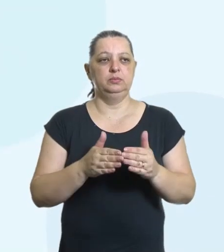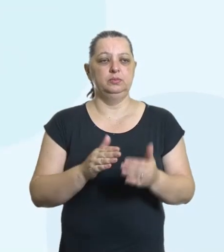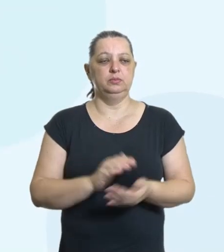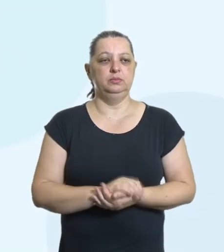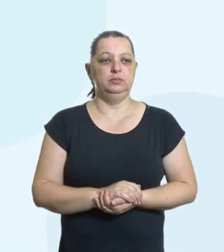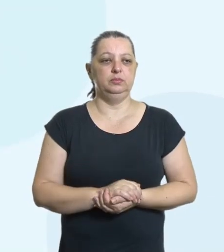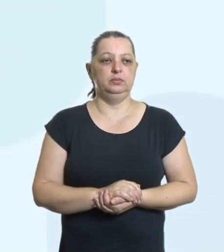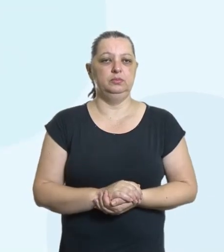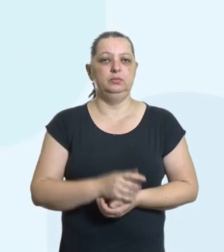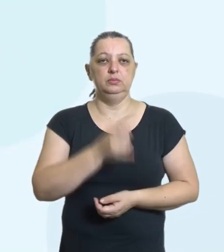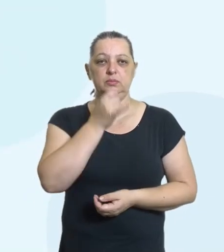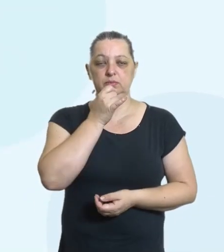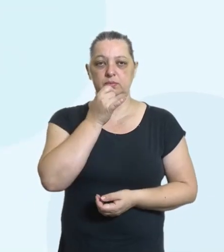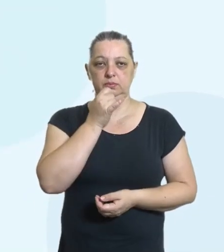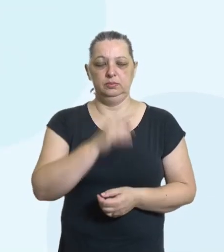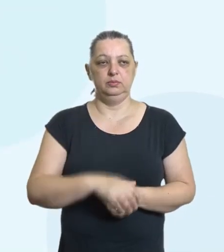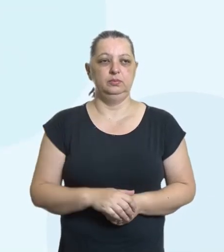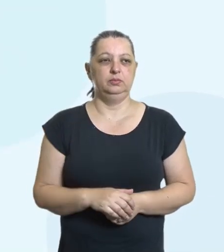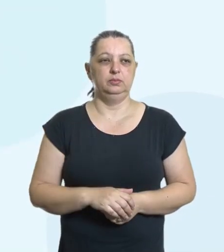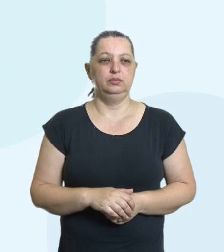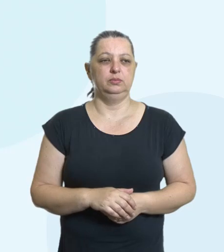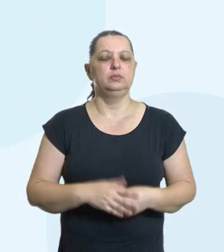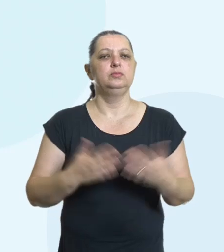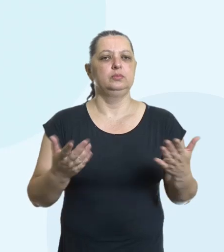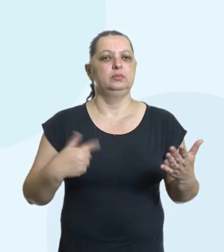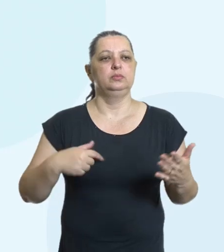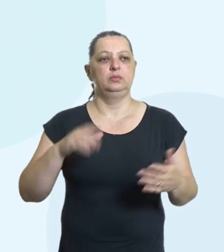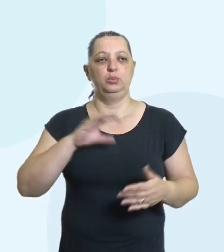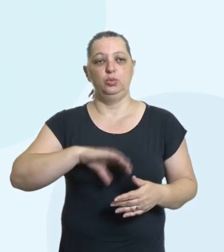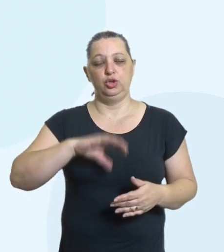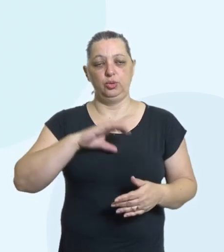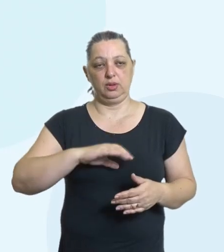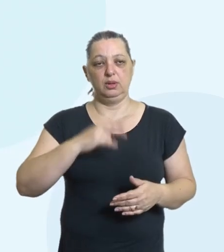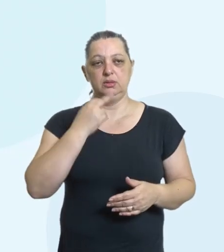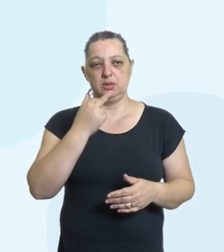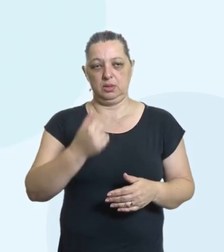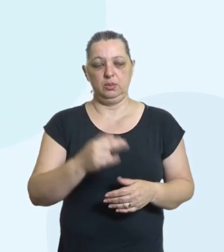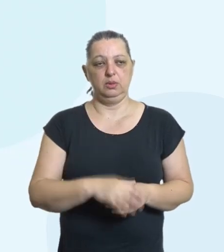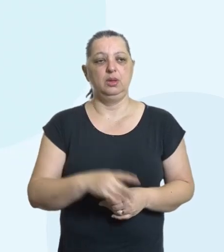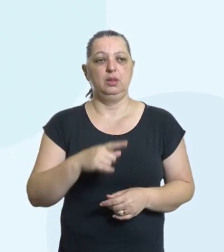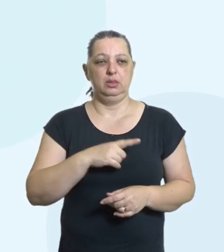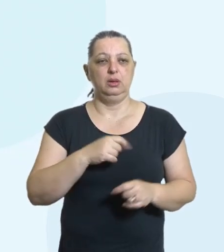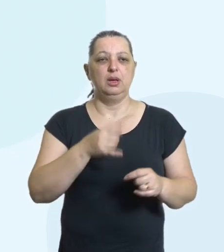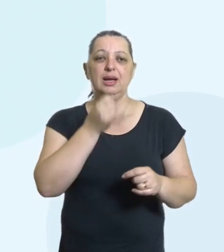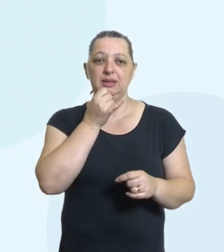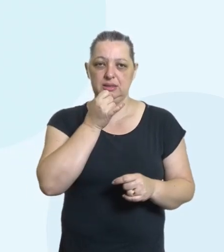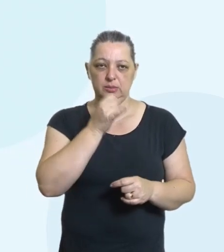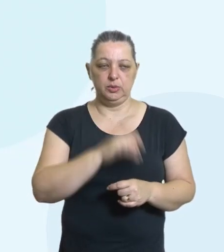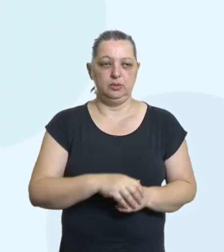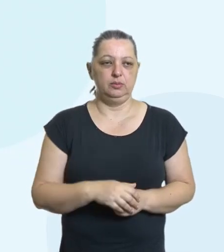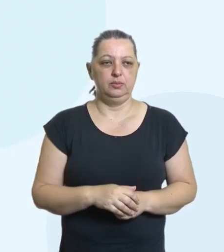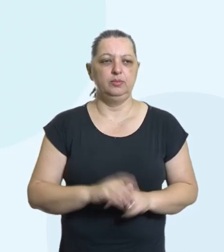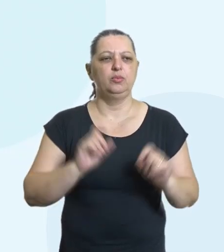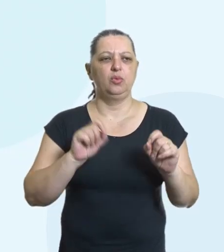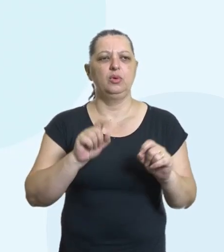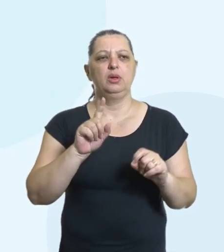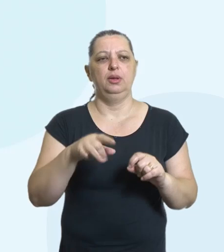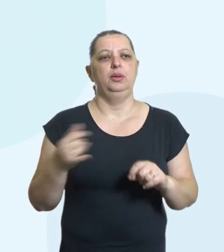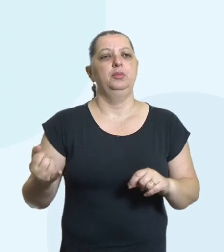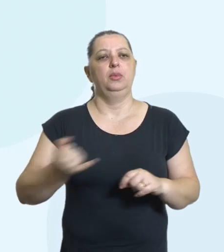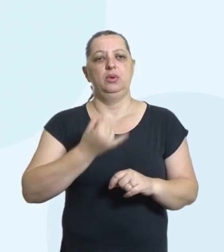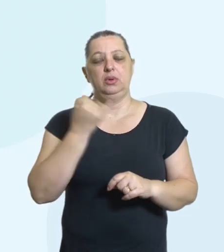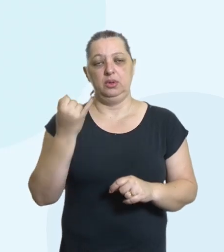Vamos aos exemplos. Olha lá. Então, de língua portuguesa, a gente tem esse exemplo. O que é importante quando